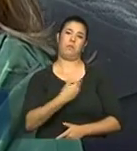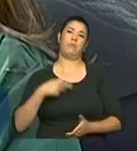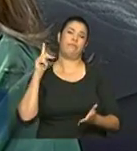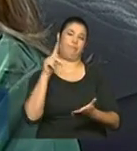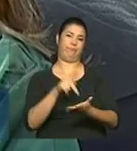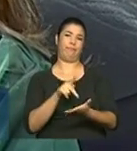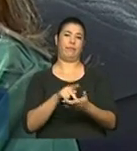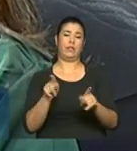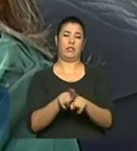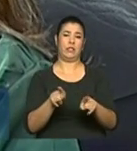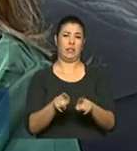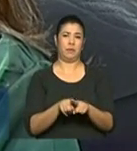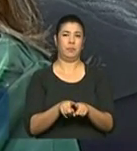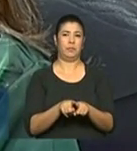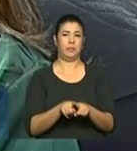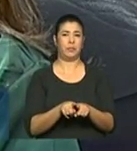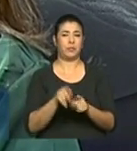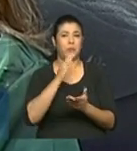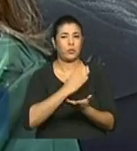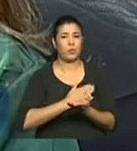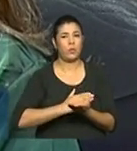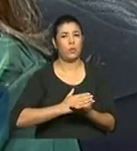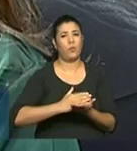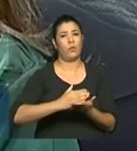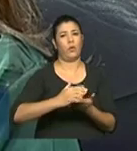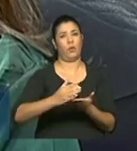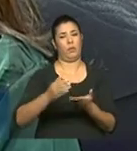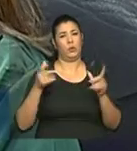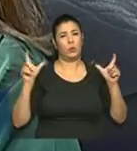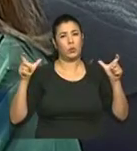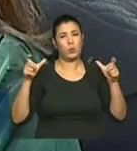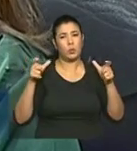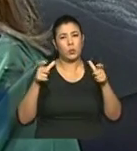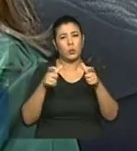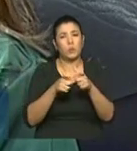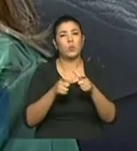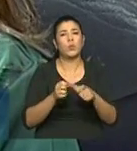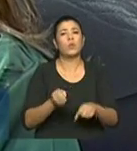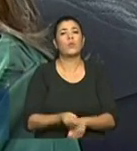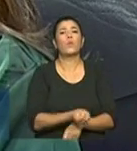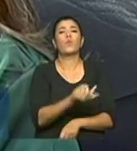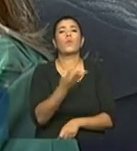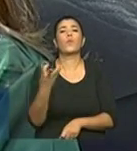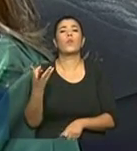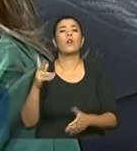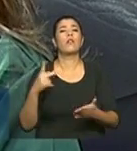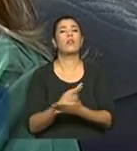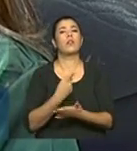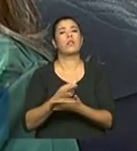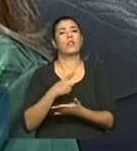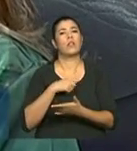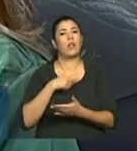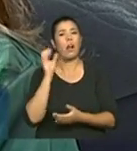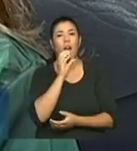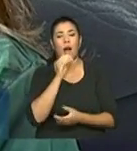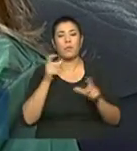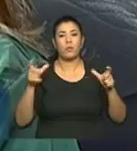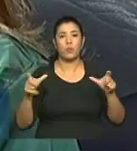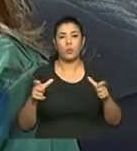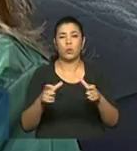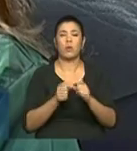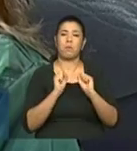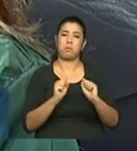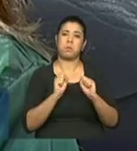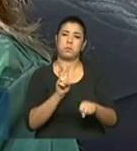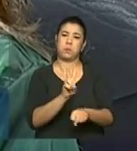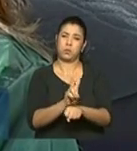e de começar a se diminuir o número de casos de uma maneira muito consistente, de maneira que nós,